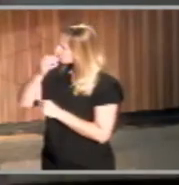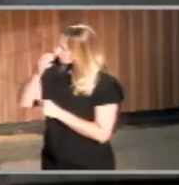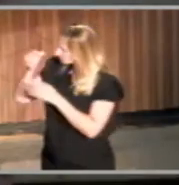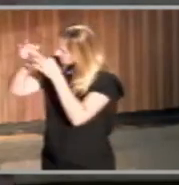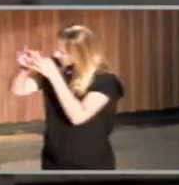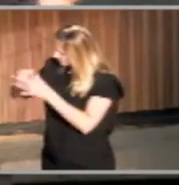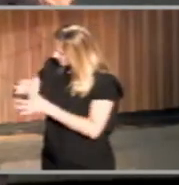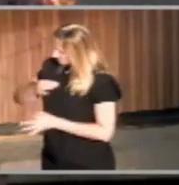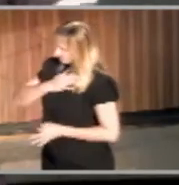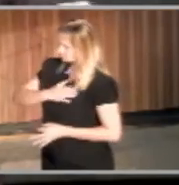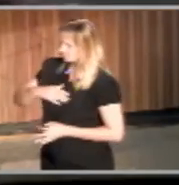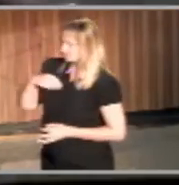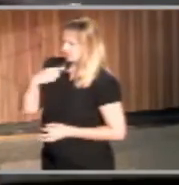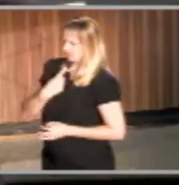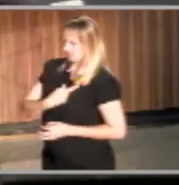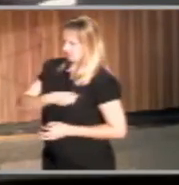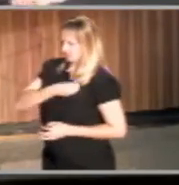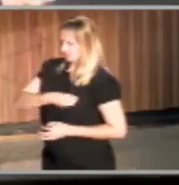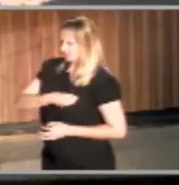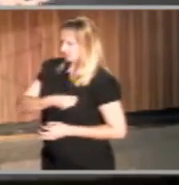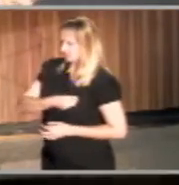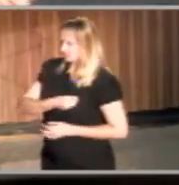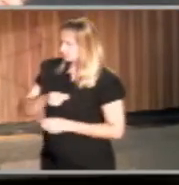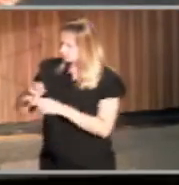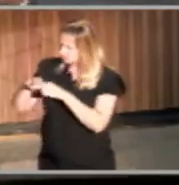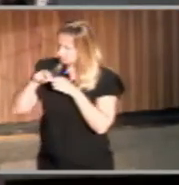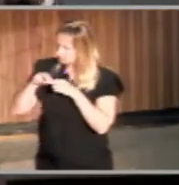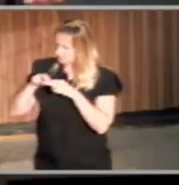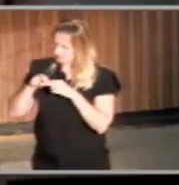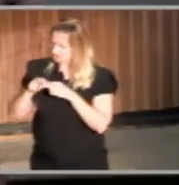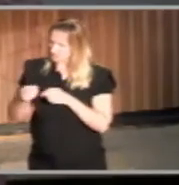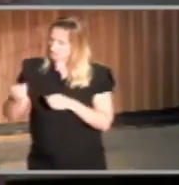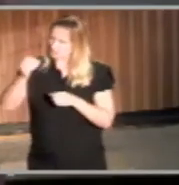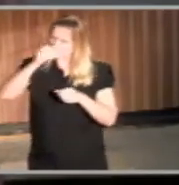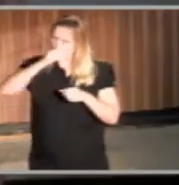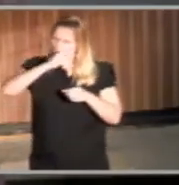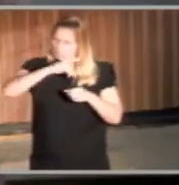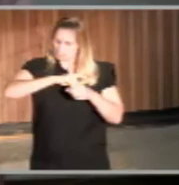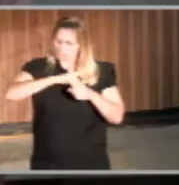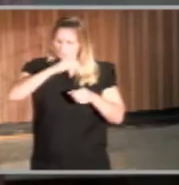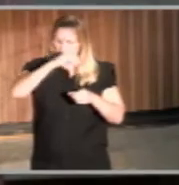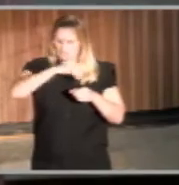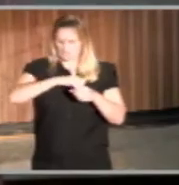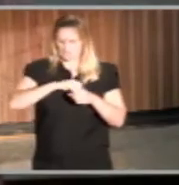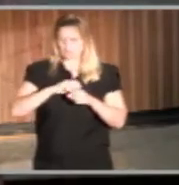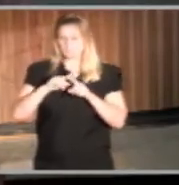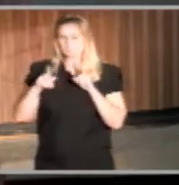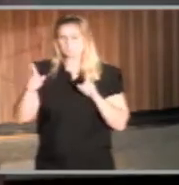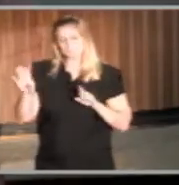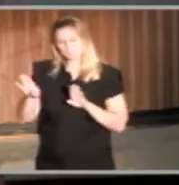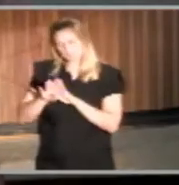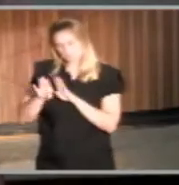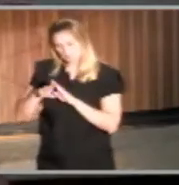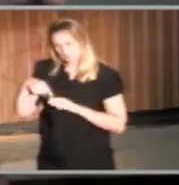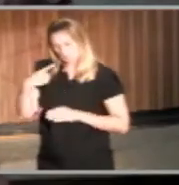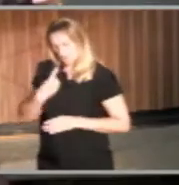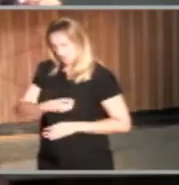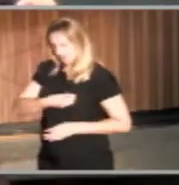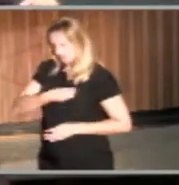isso, entregamos nossos dízimos, mas entregamos a nossa vida para o Senhor, porque